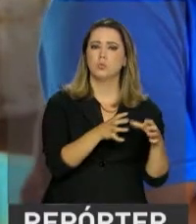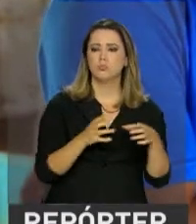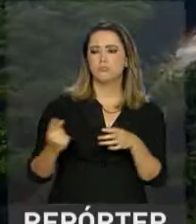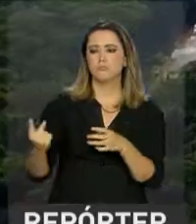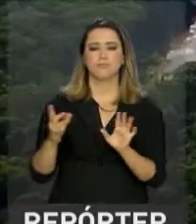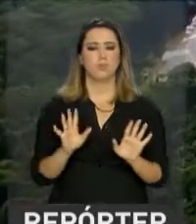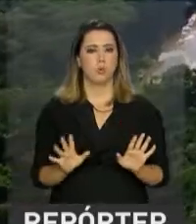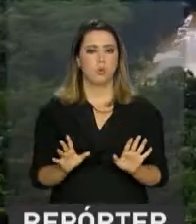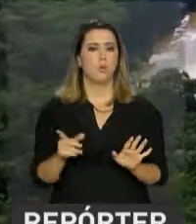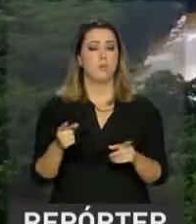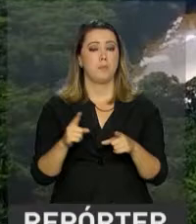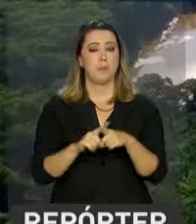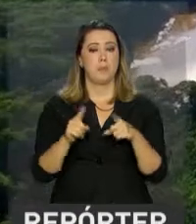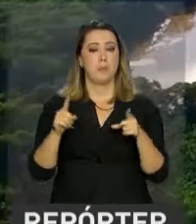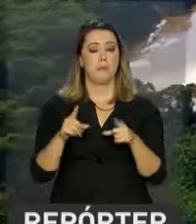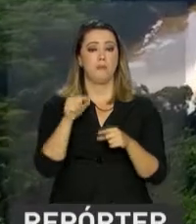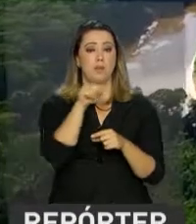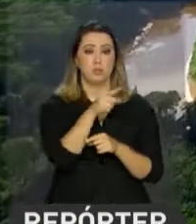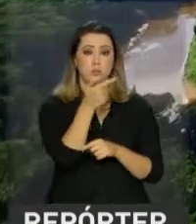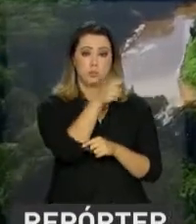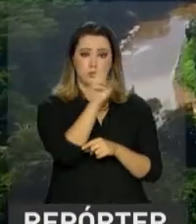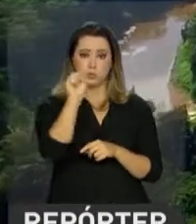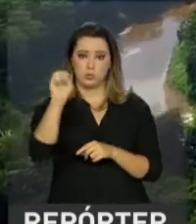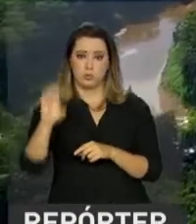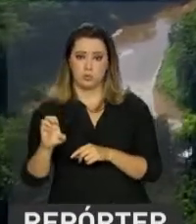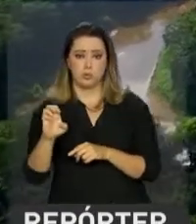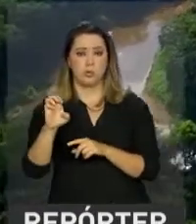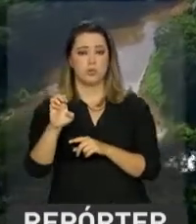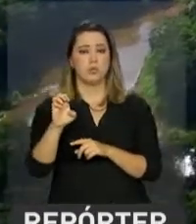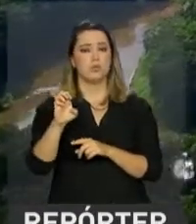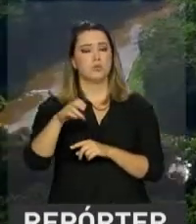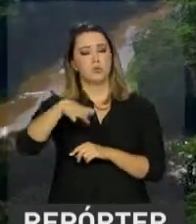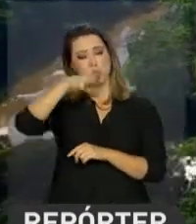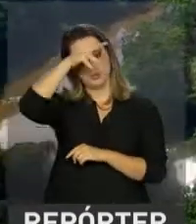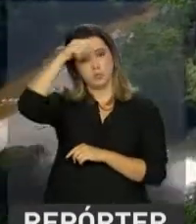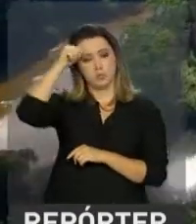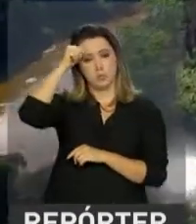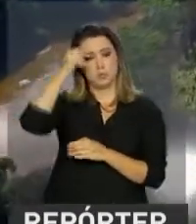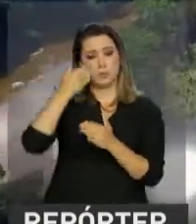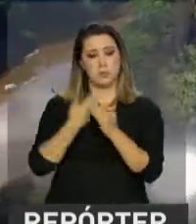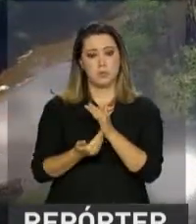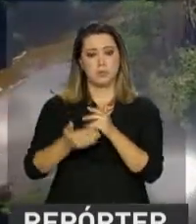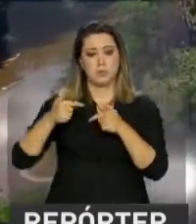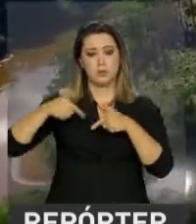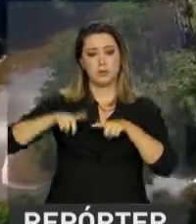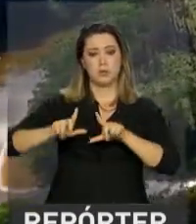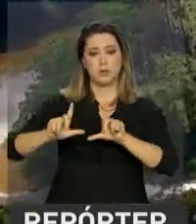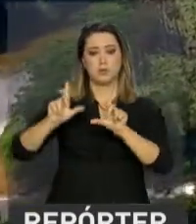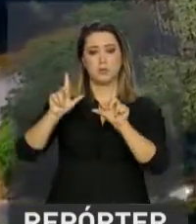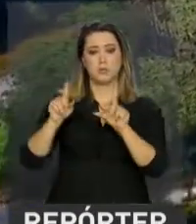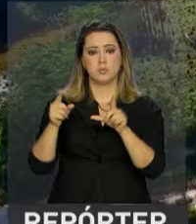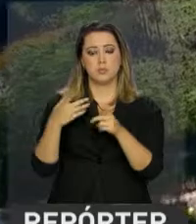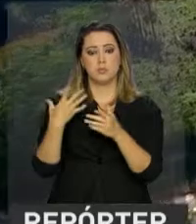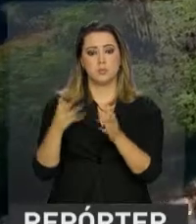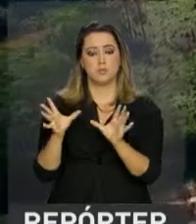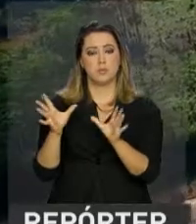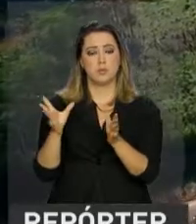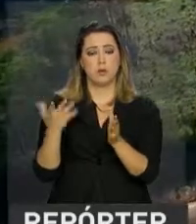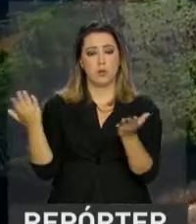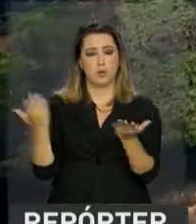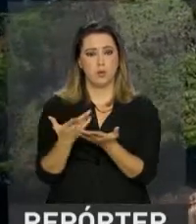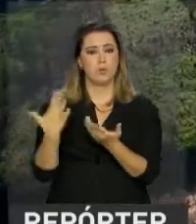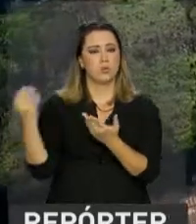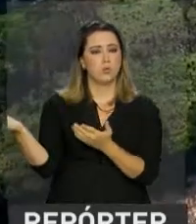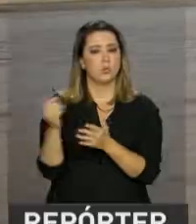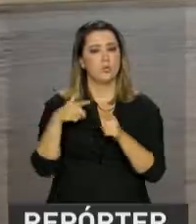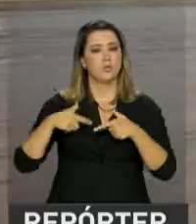locais jairo nem pé no sudoeste do amazonas perdeu o título de campeão da malária do estado para receber o prêmio da